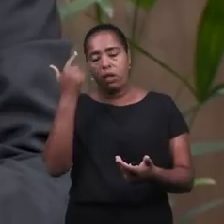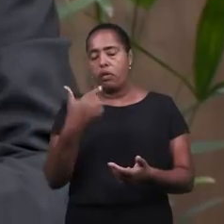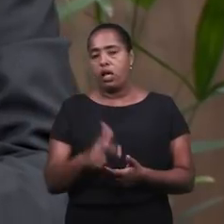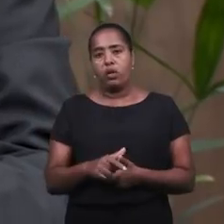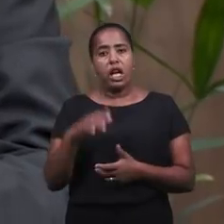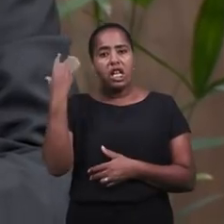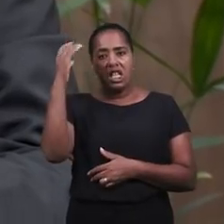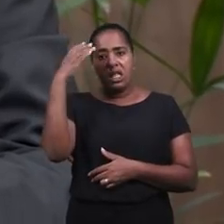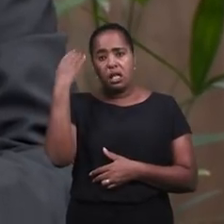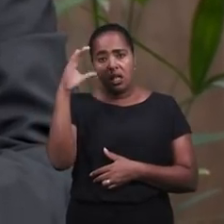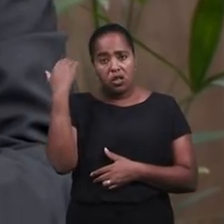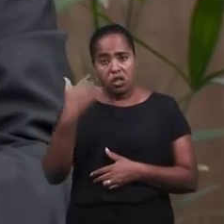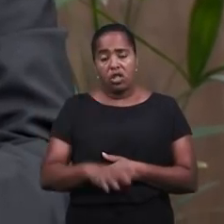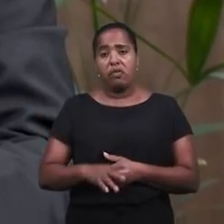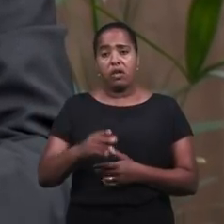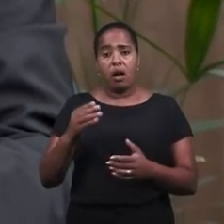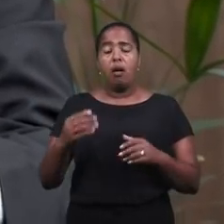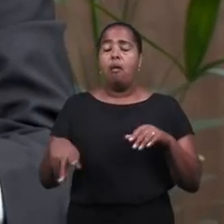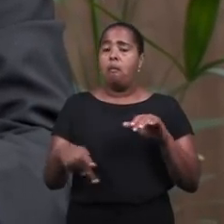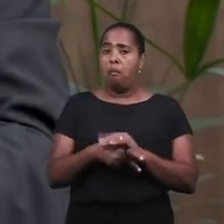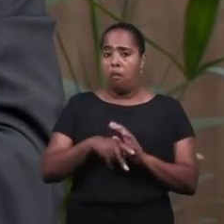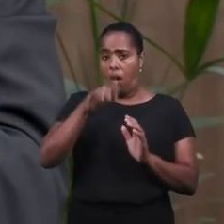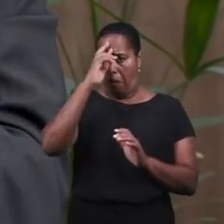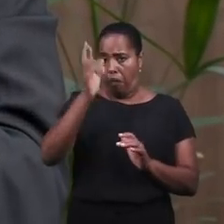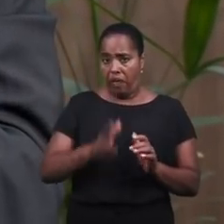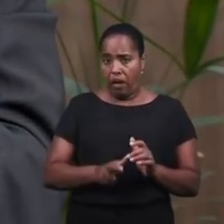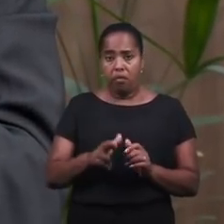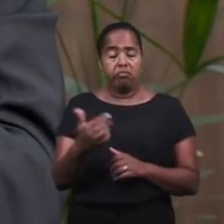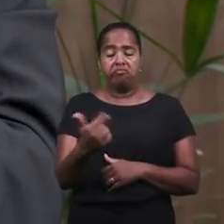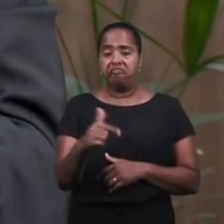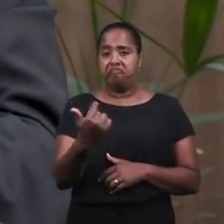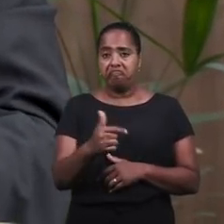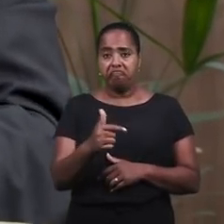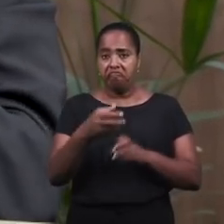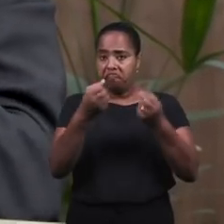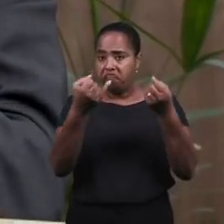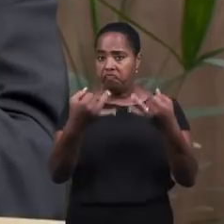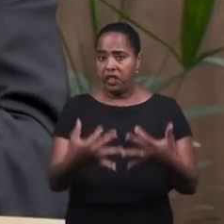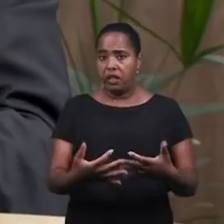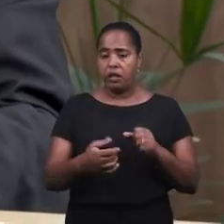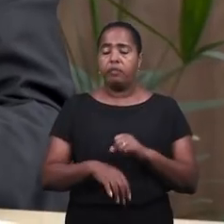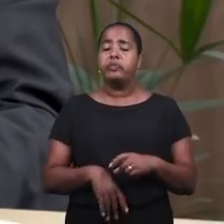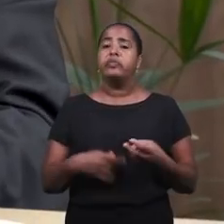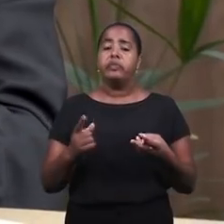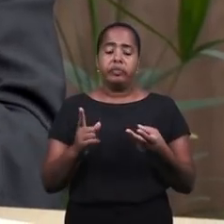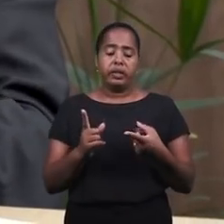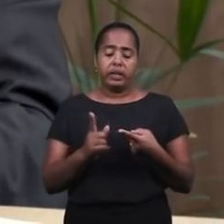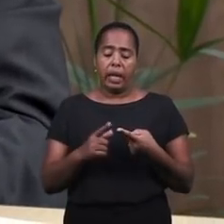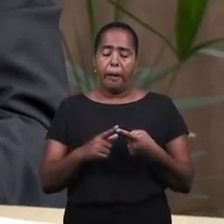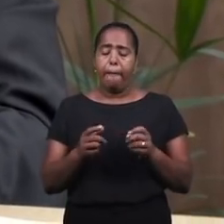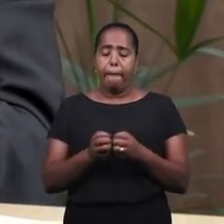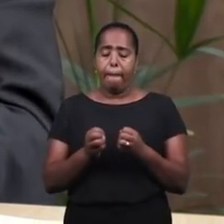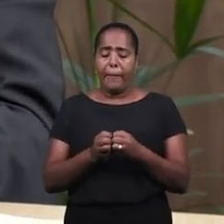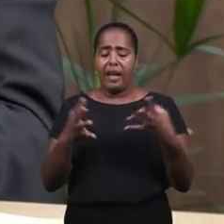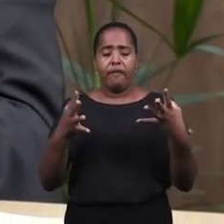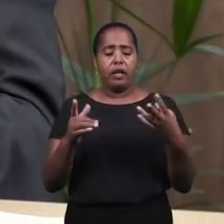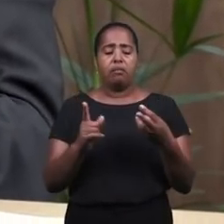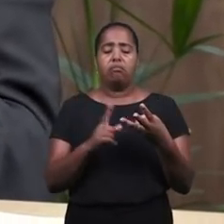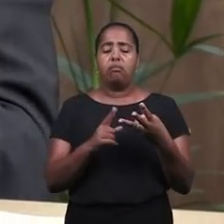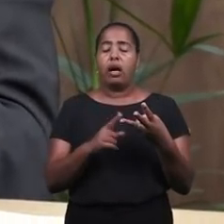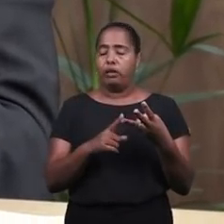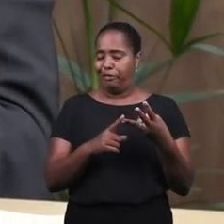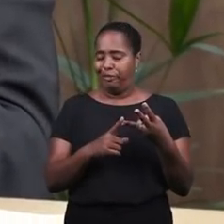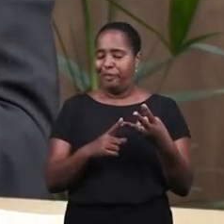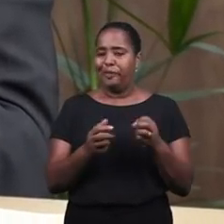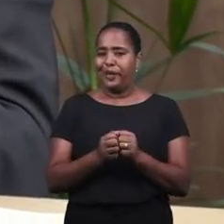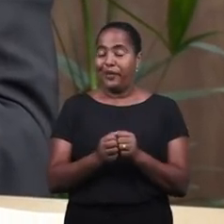naturais, científicas, da razão, não é? Então você tem a maravilha. Quando é que você tem